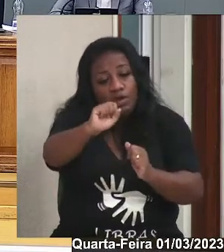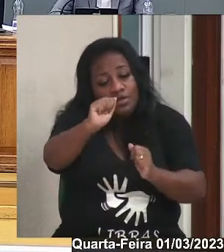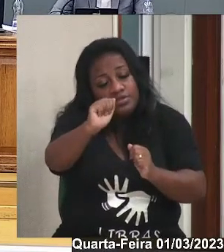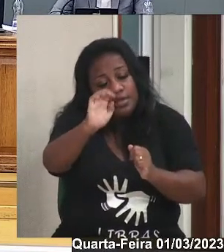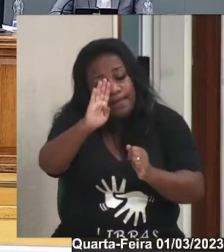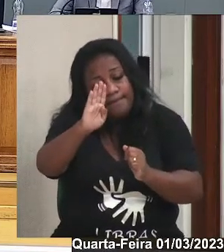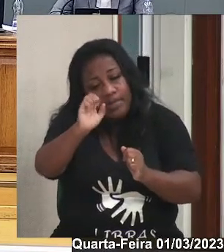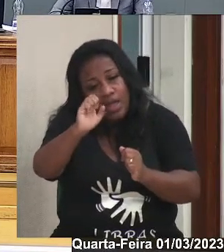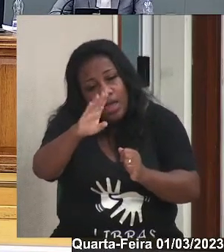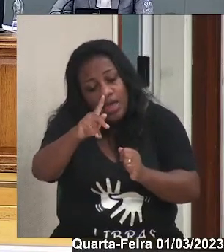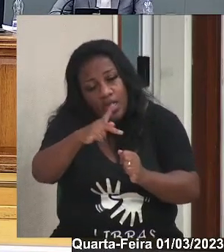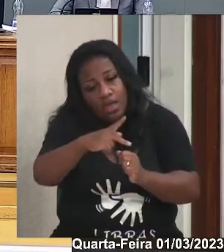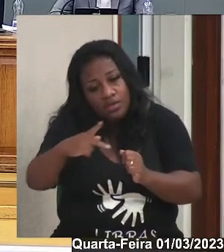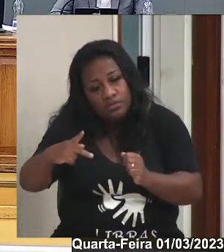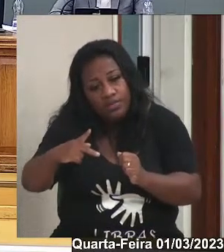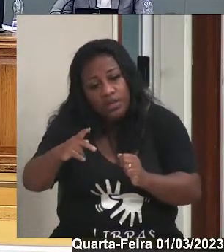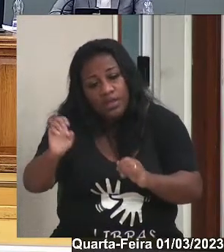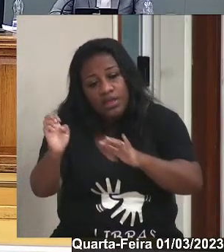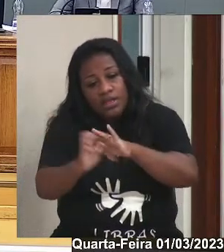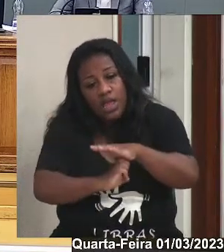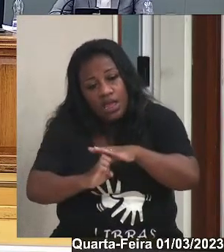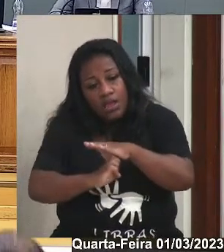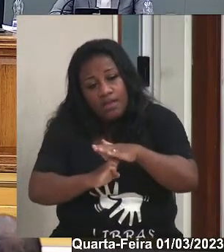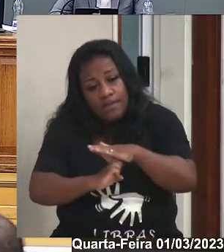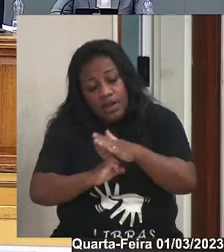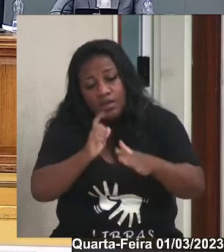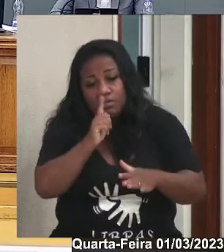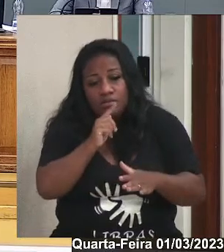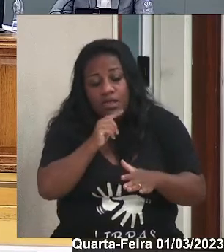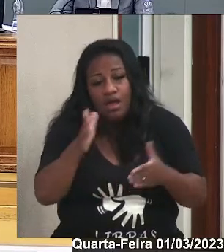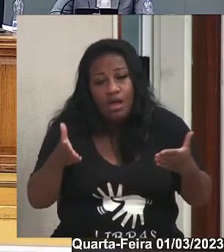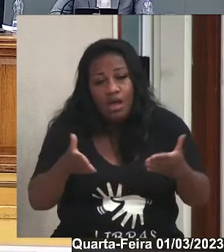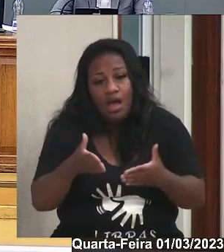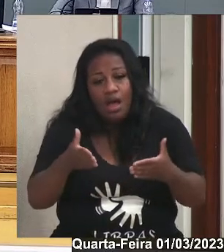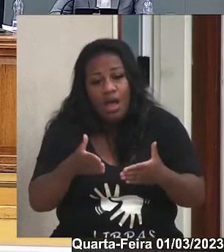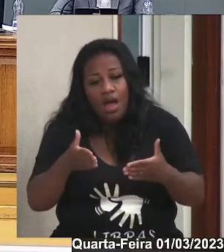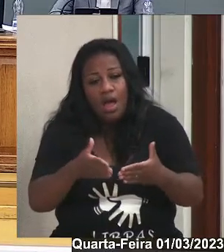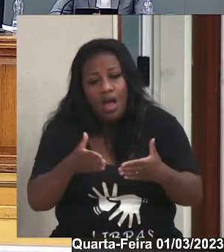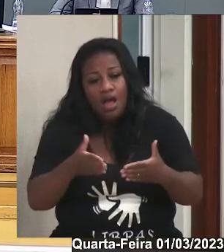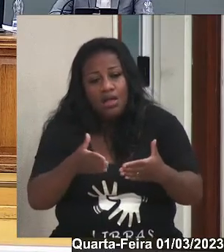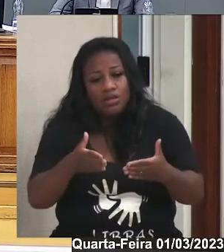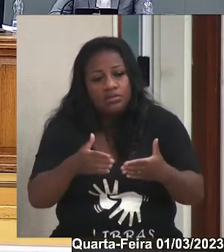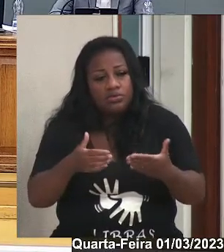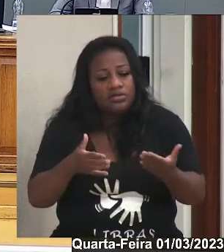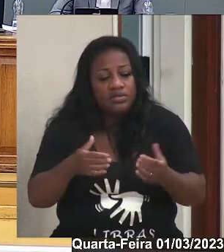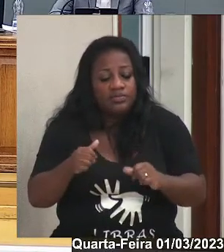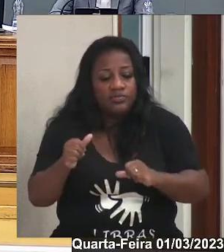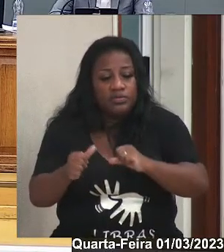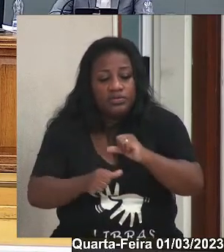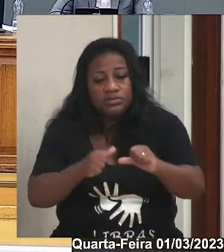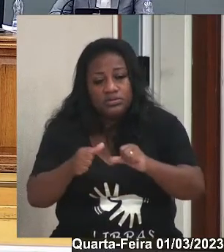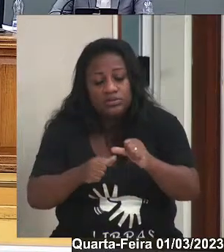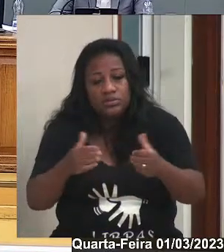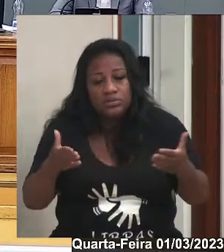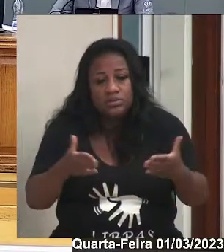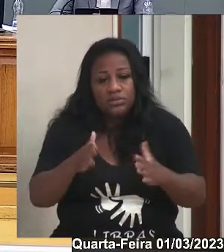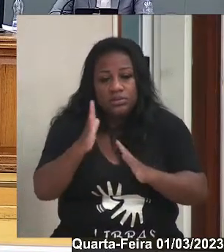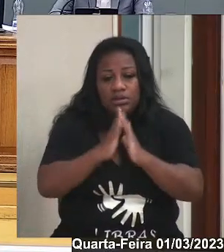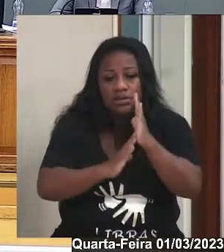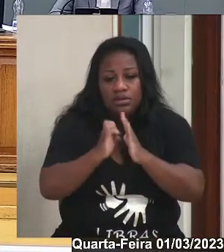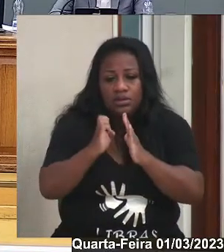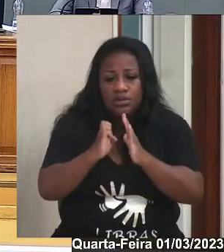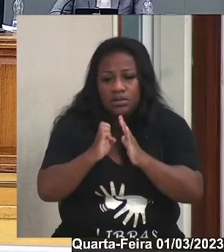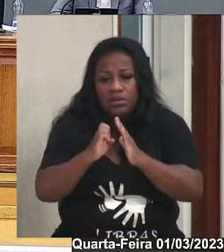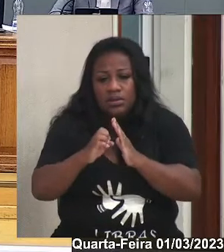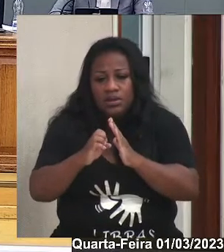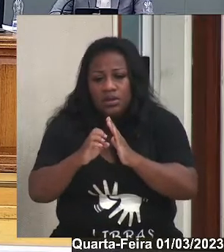para implantação de rede de esgoto na seguinte Rua dos Bairros, Jardim São Marcos, principalmente na Rua São Domingos, Embu das